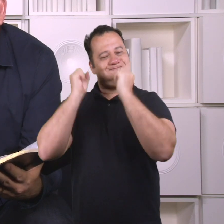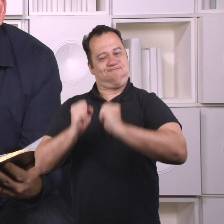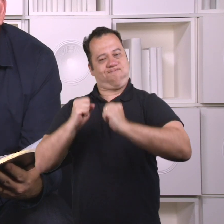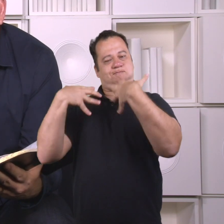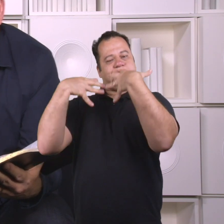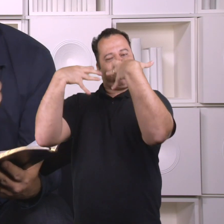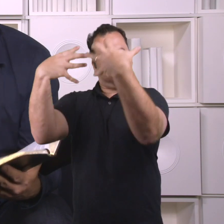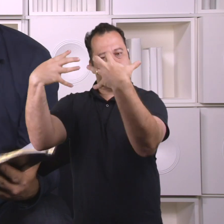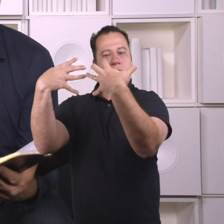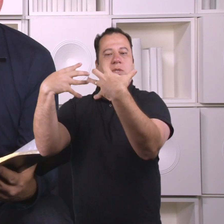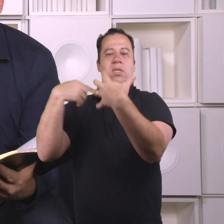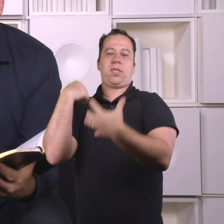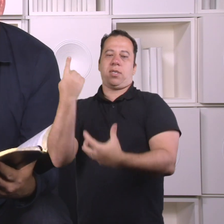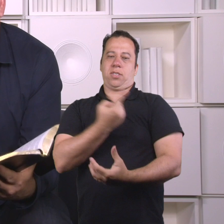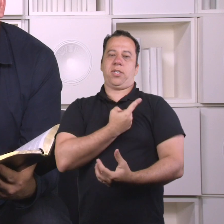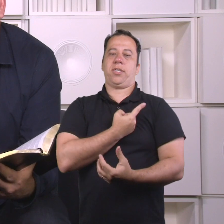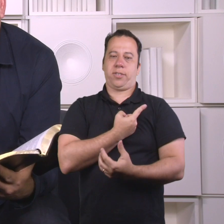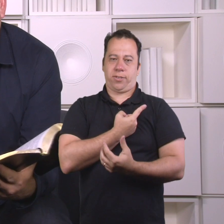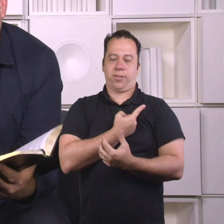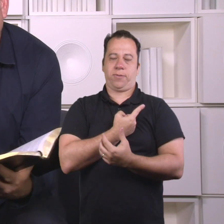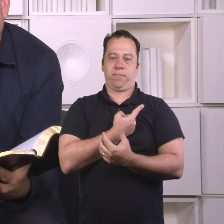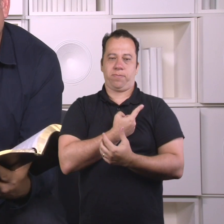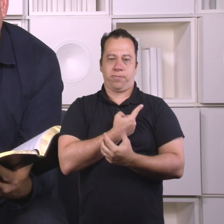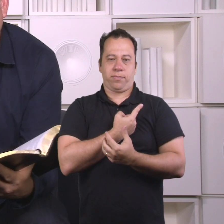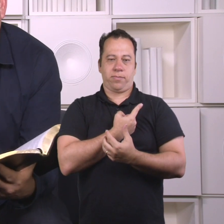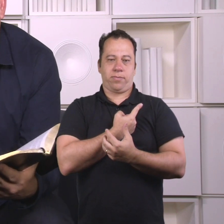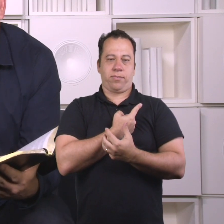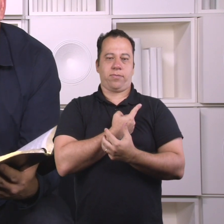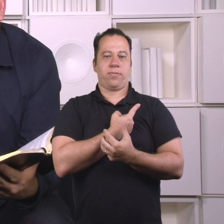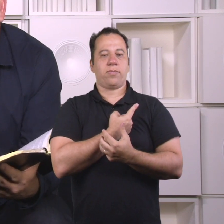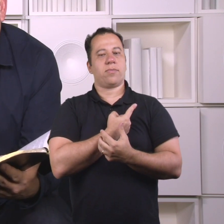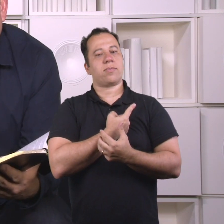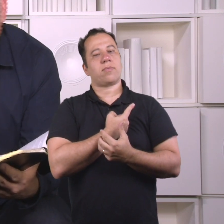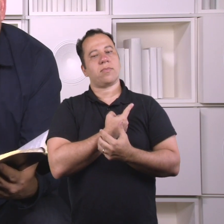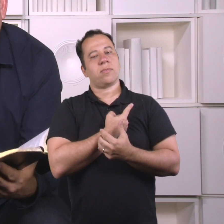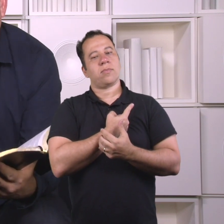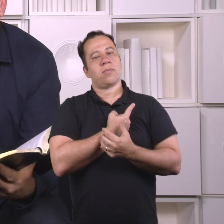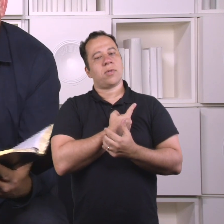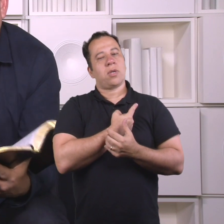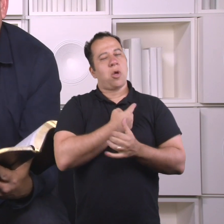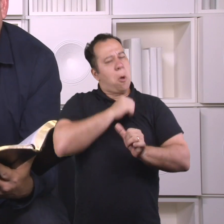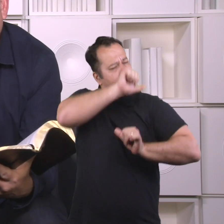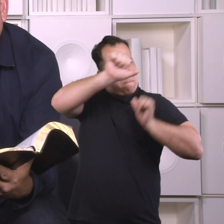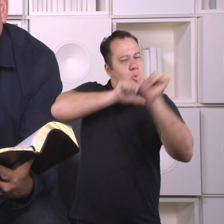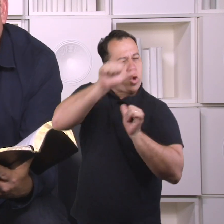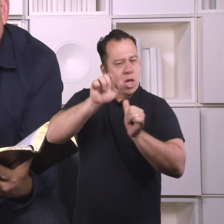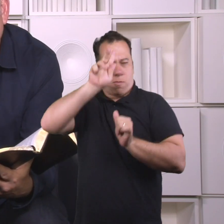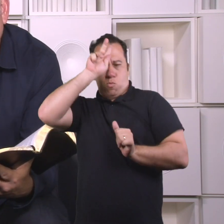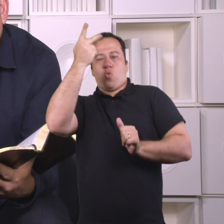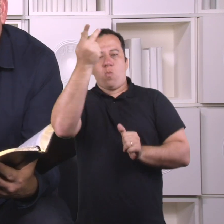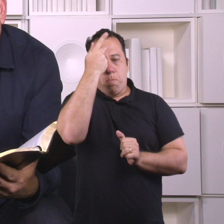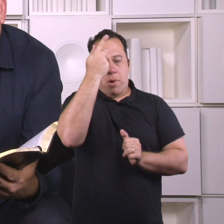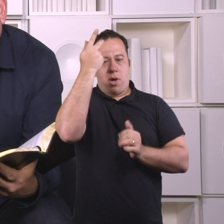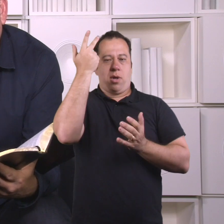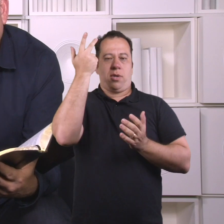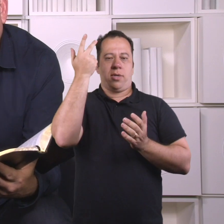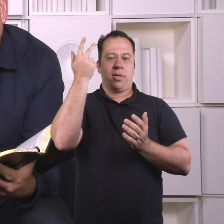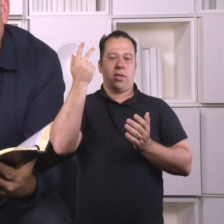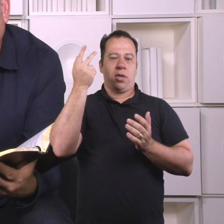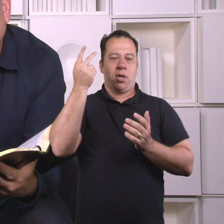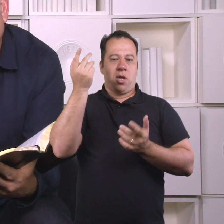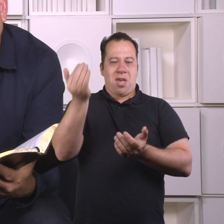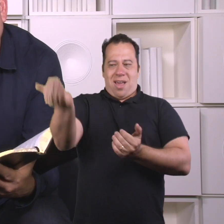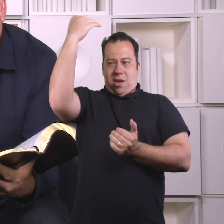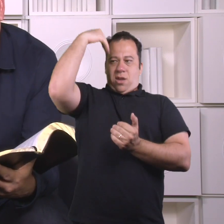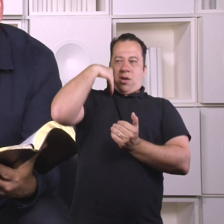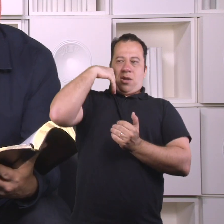peculiaridade de capturar a nossa consciência, fazer a nossa cabeça, entrar na nossa